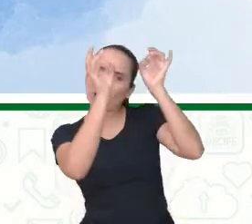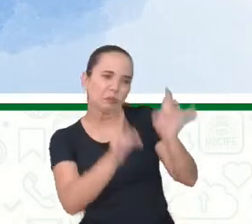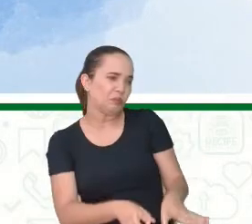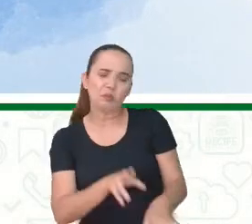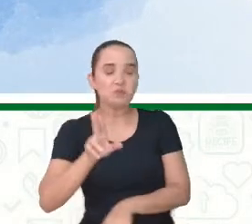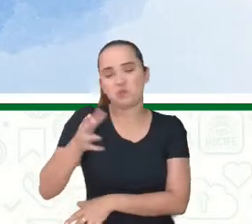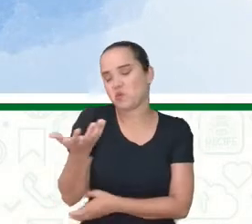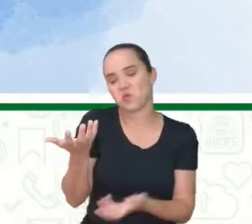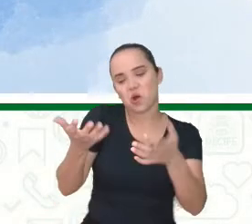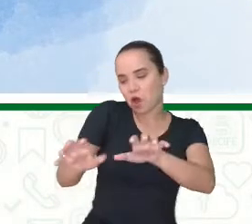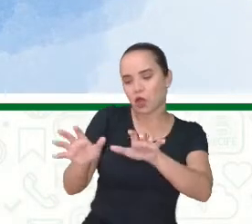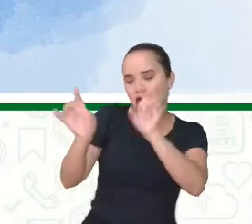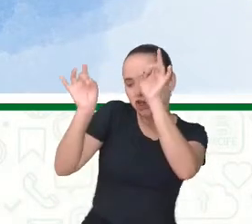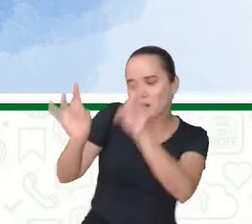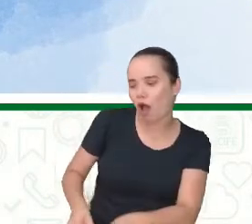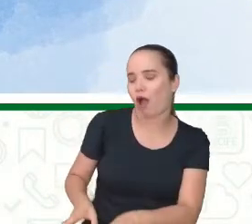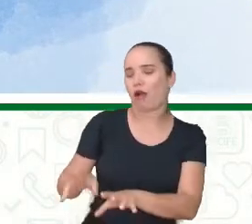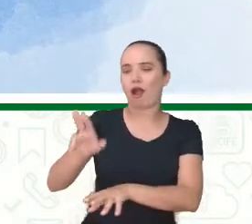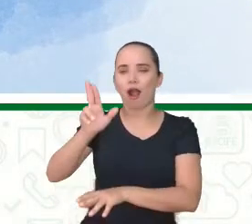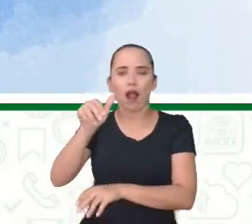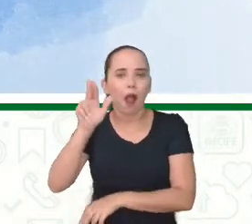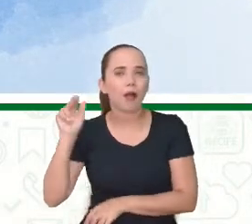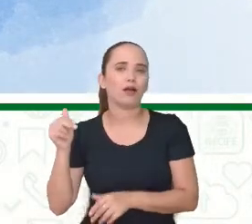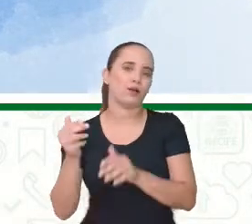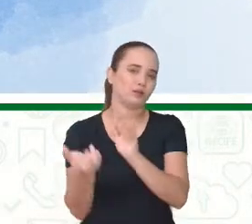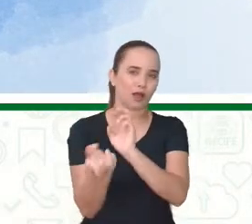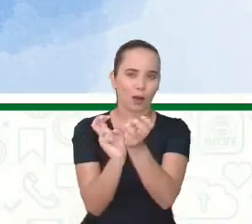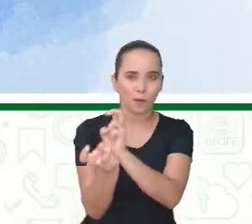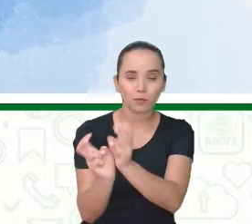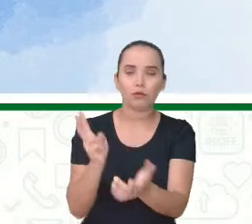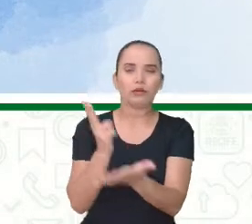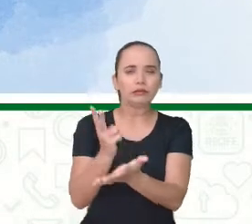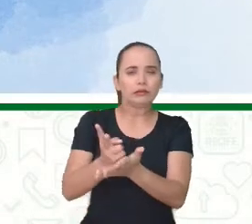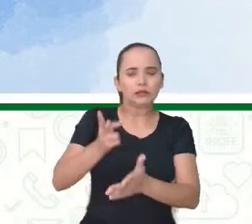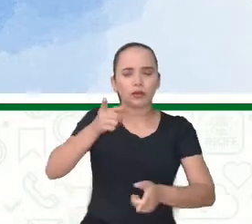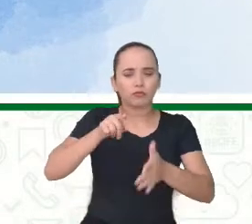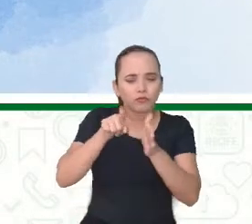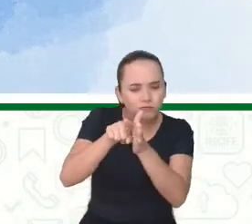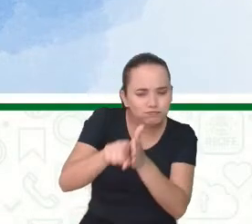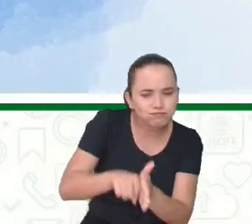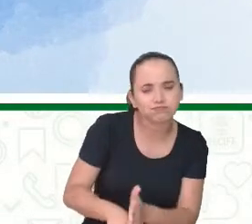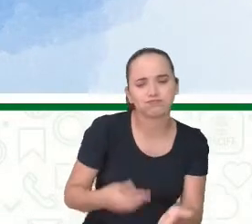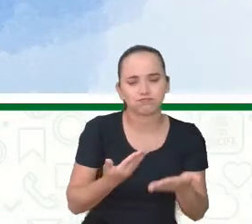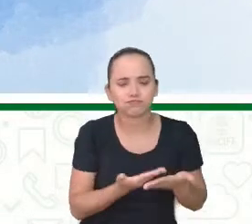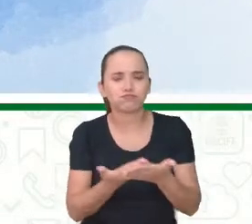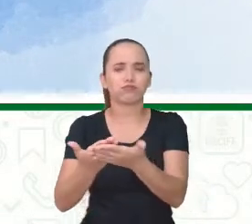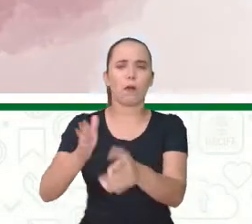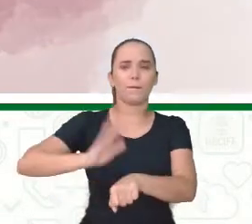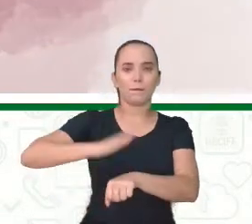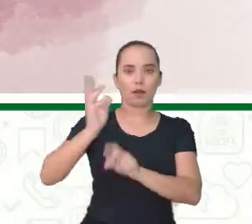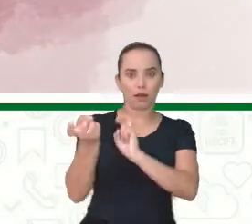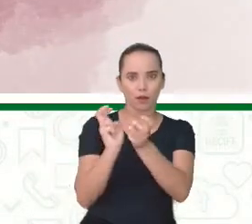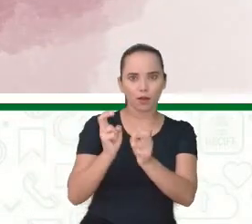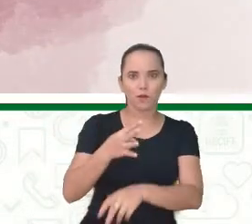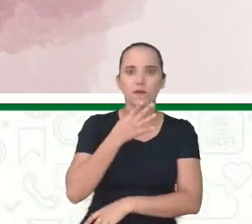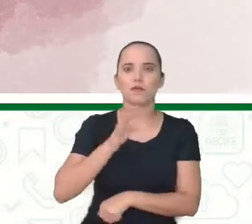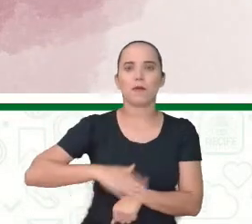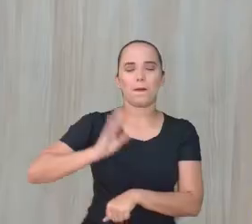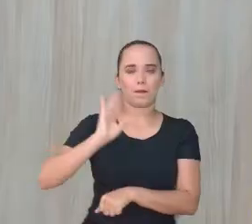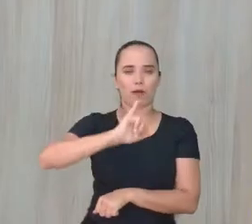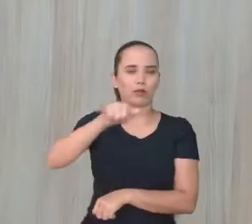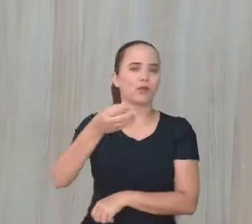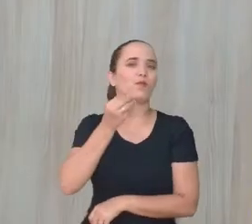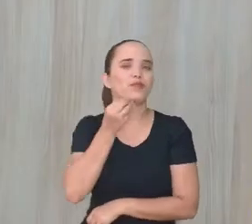sempre busquei conhecer mais dela o máximo possível que eu tive as oportunidades.